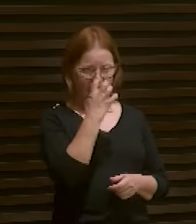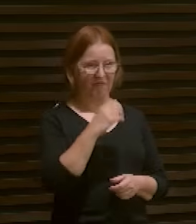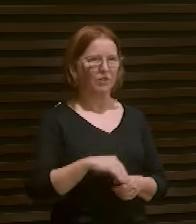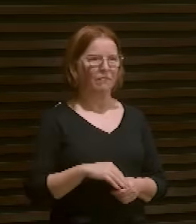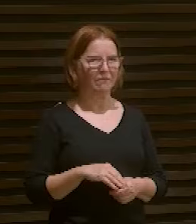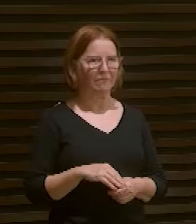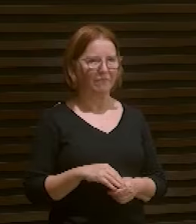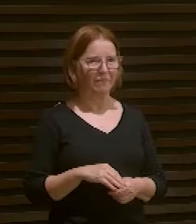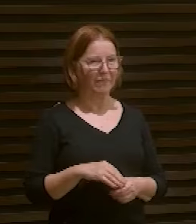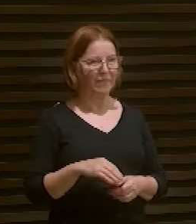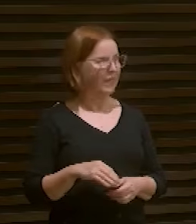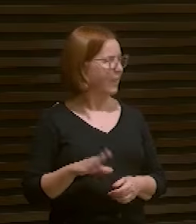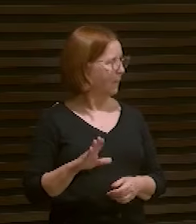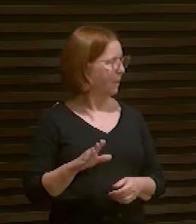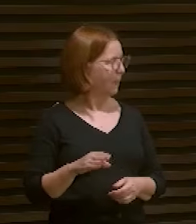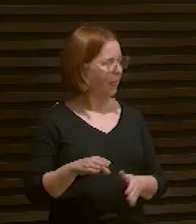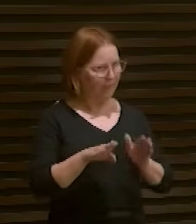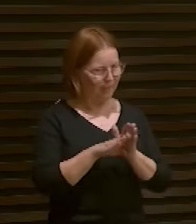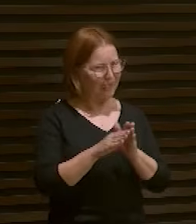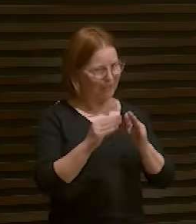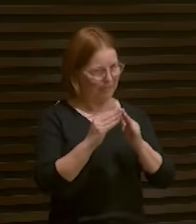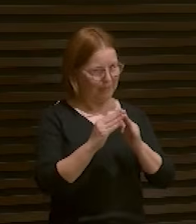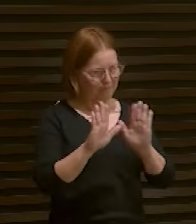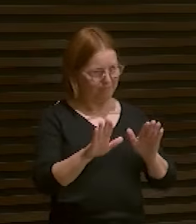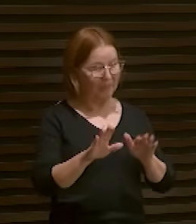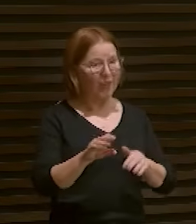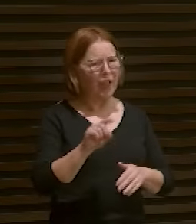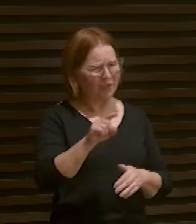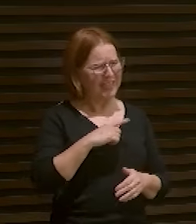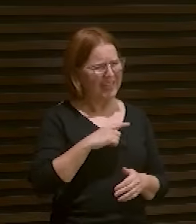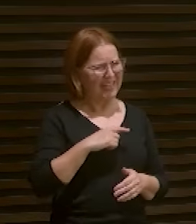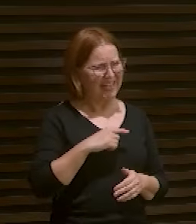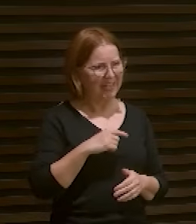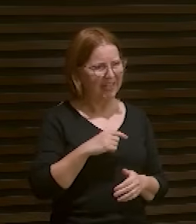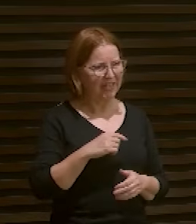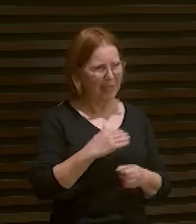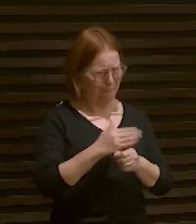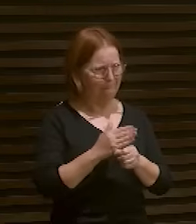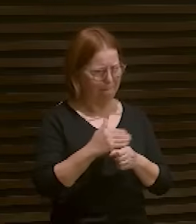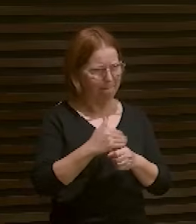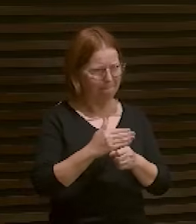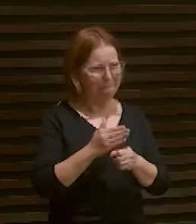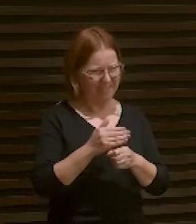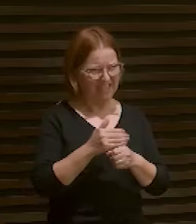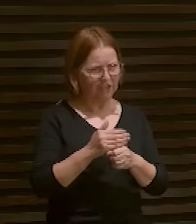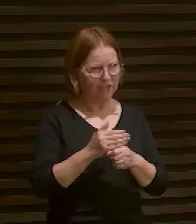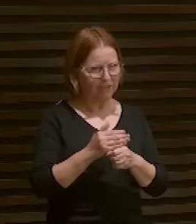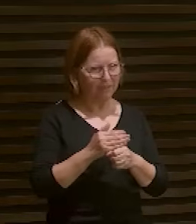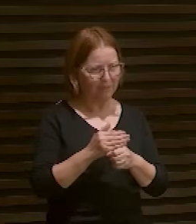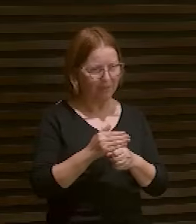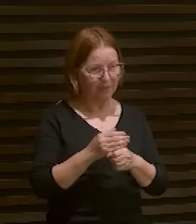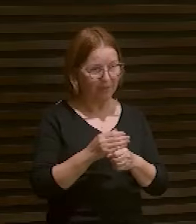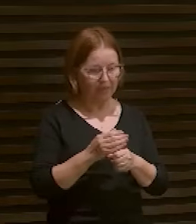Chega em casa hoje, você tem batatinha na sua casa? Sabe batatinha? Pega uma batatinha, enrola dentro de um